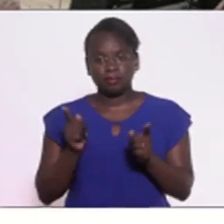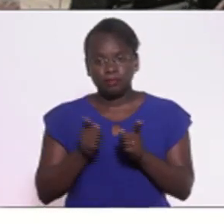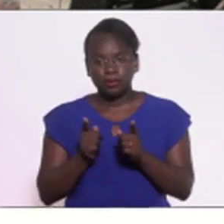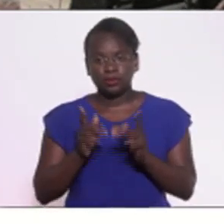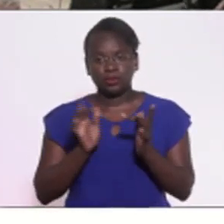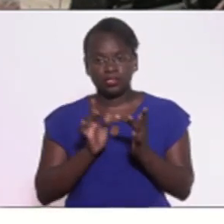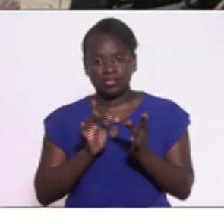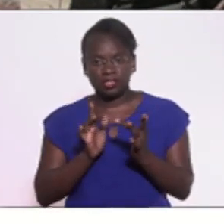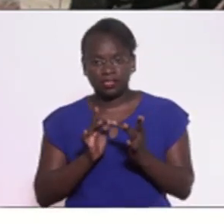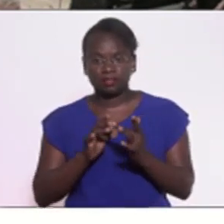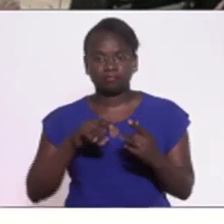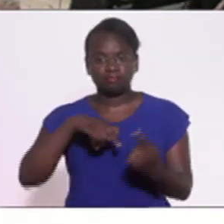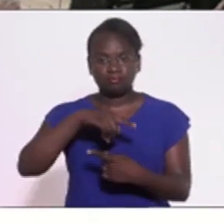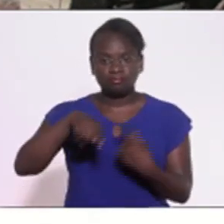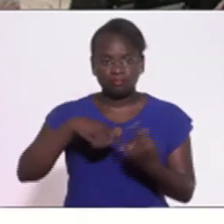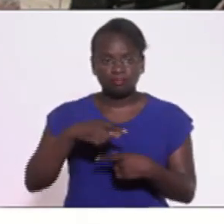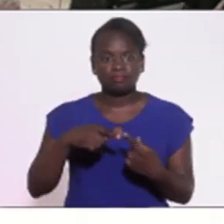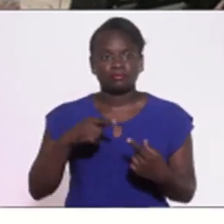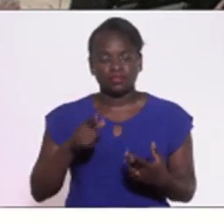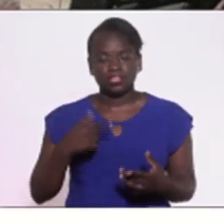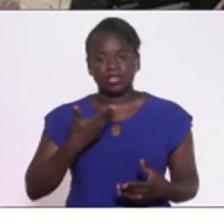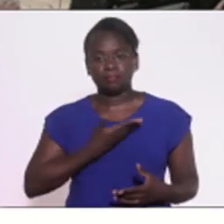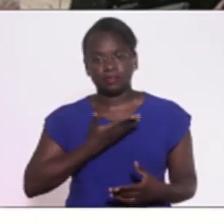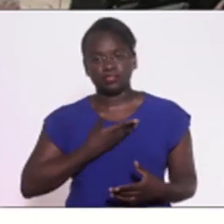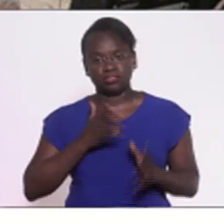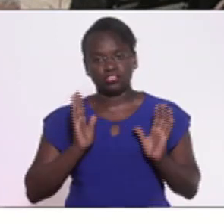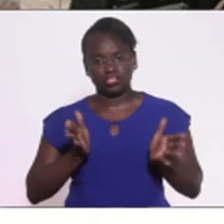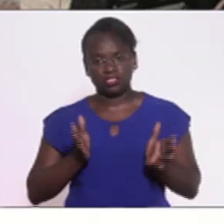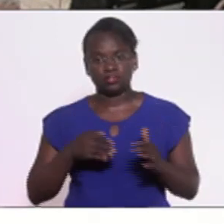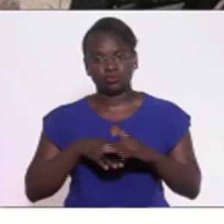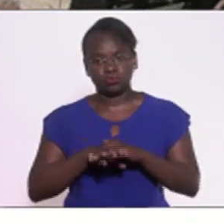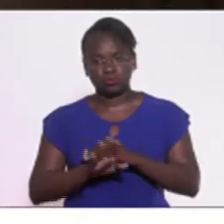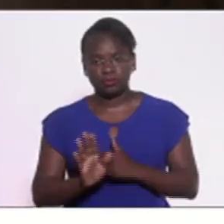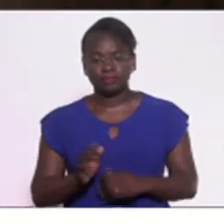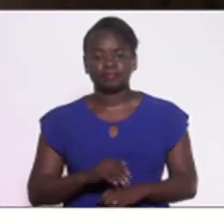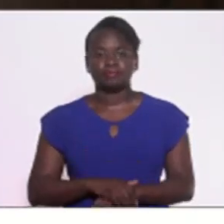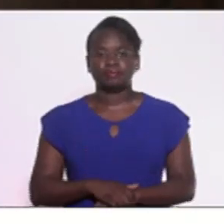convivência, já também incluir no rol dos meus amigos. Obrigado.